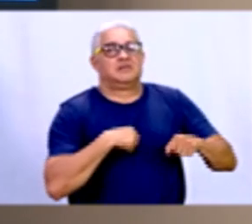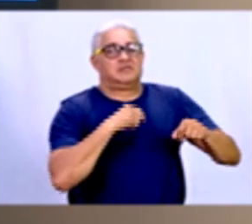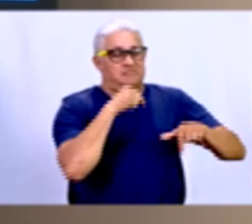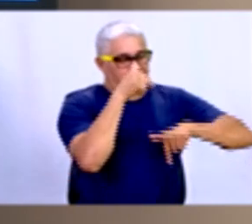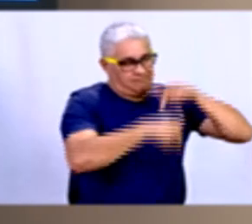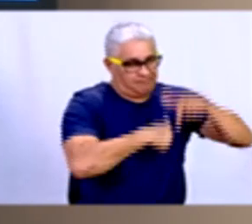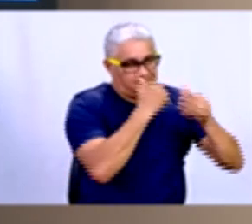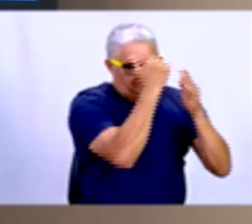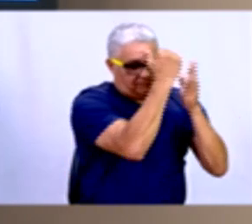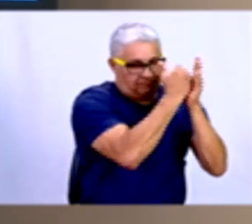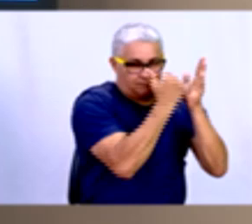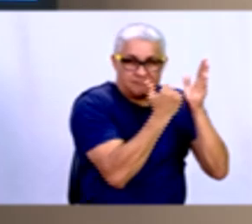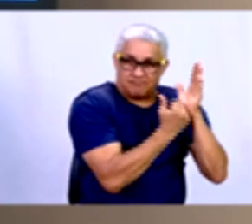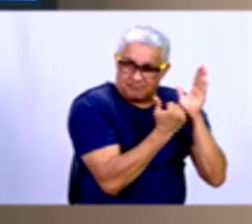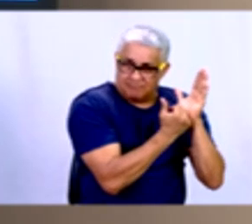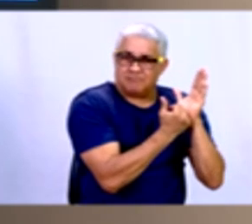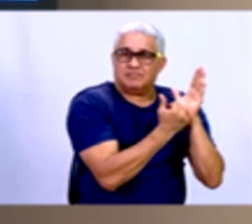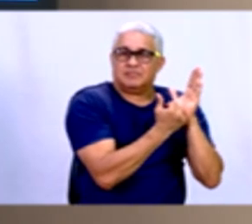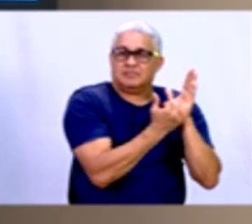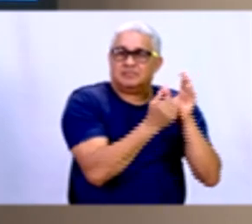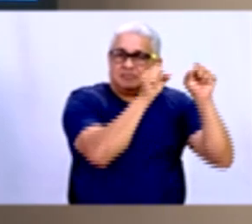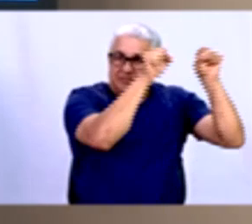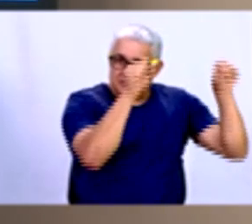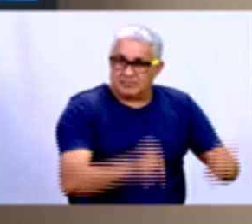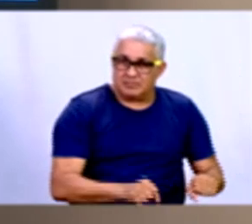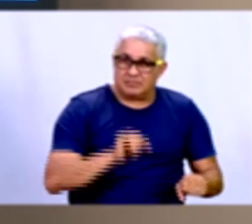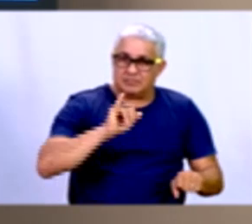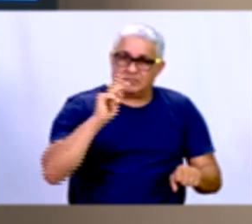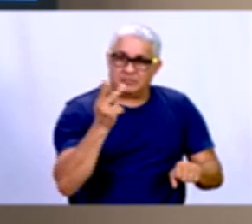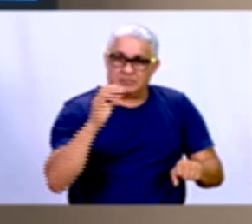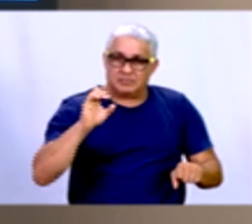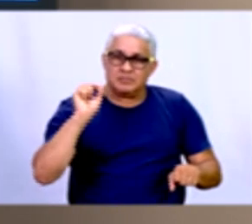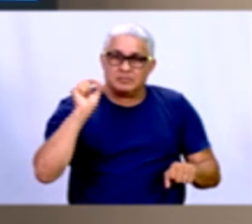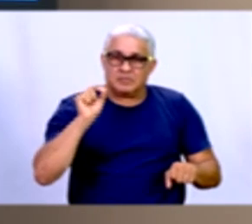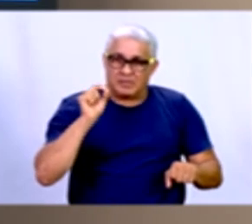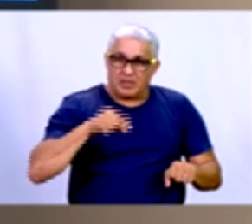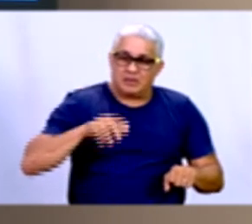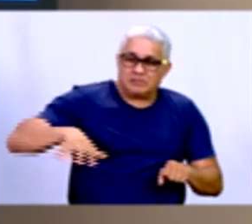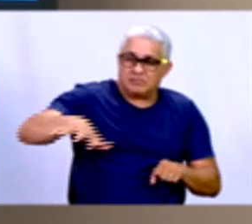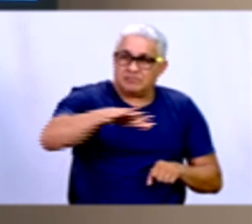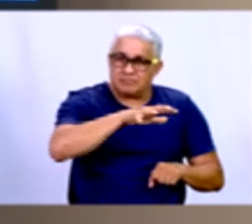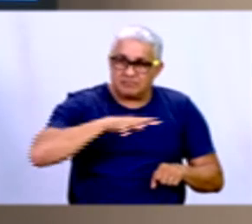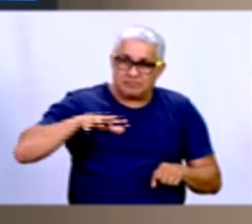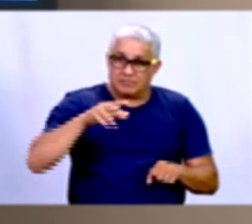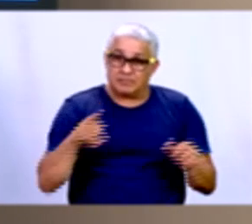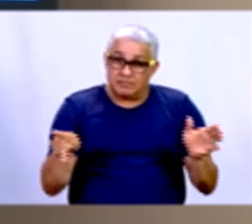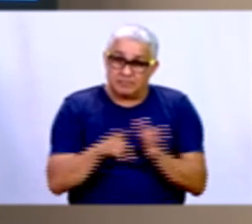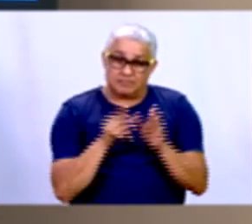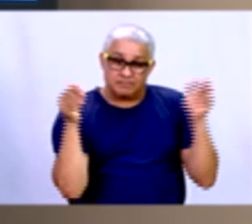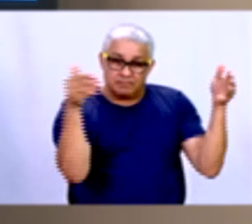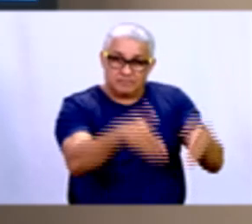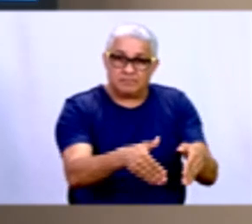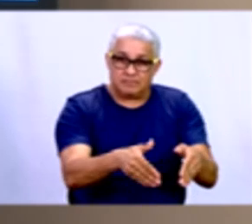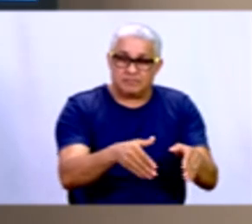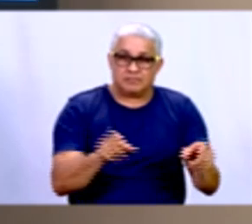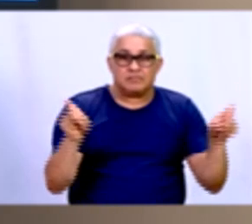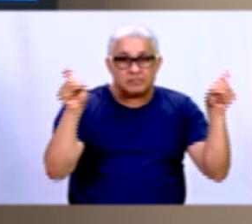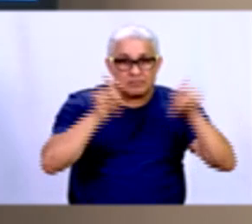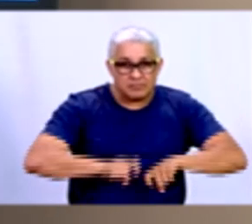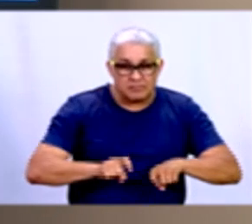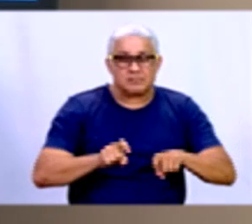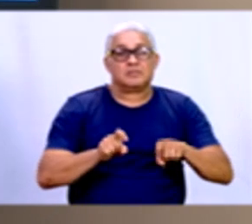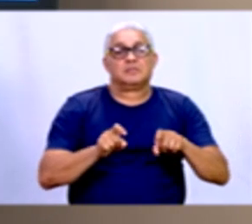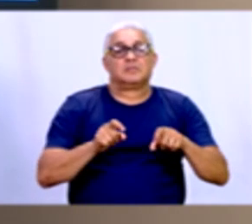sistema, certo? Então, a IHC é o quê? É uma área multidisciplinar da computação. Ela vai envolver os